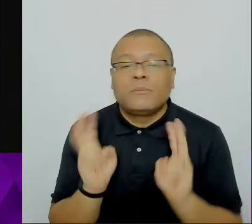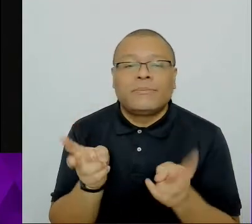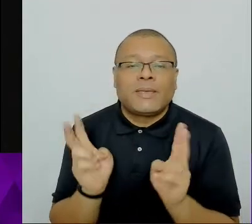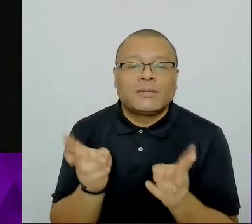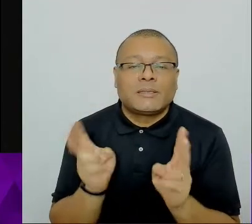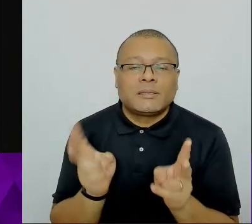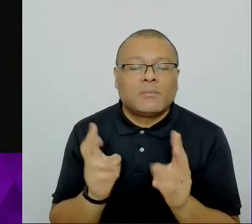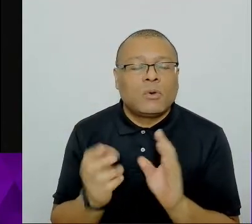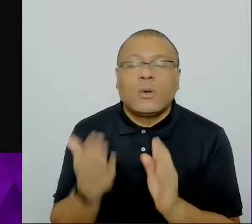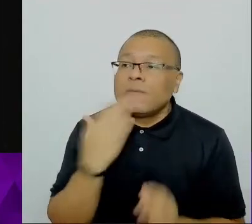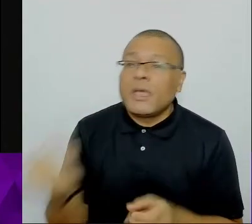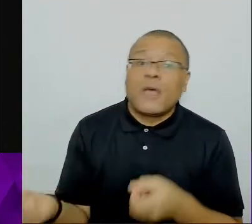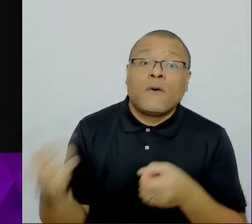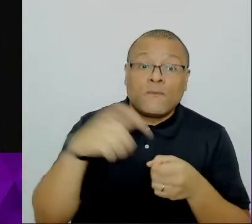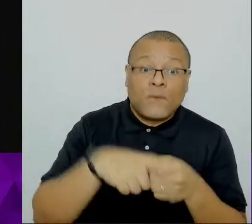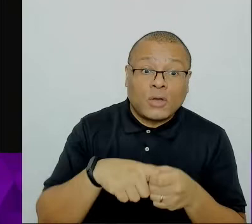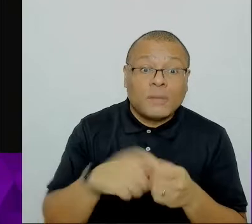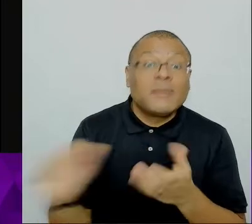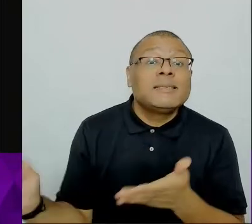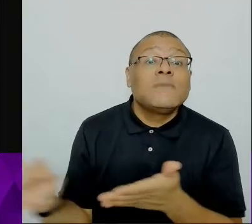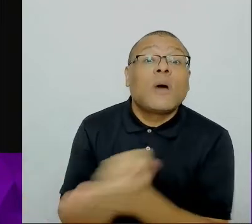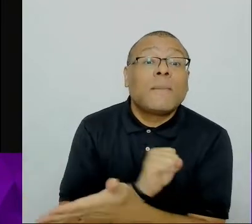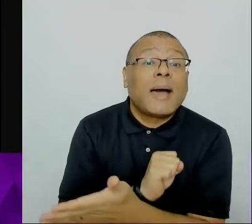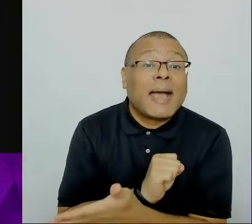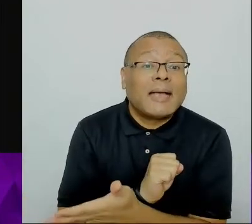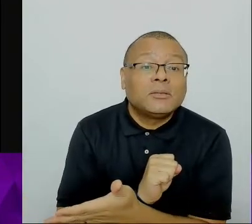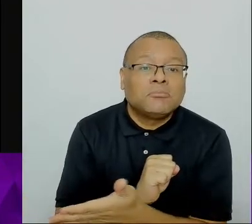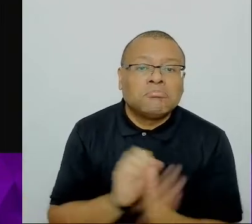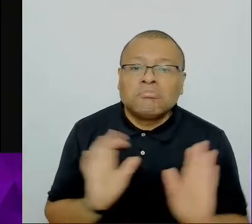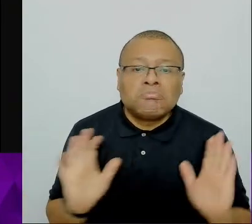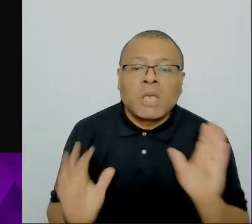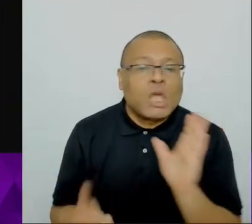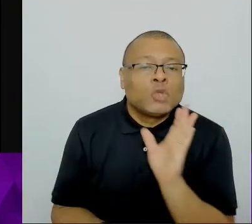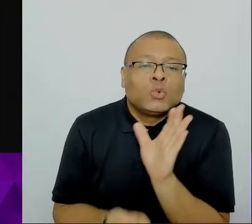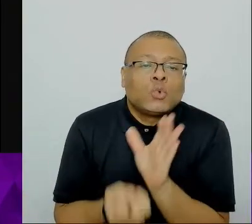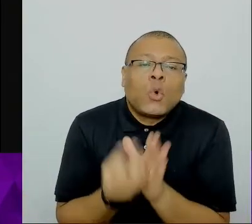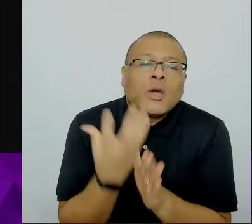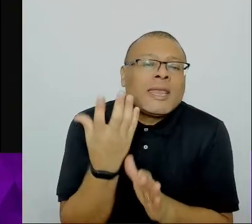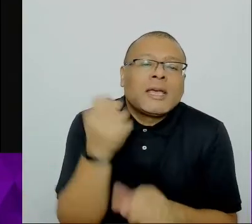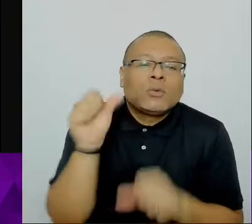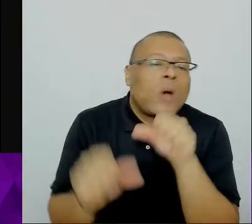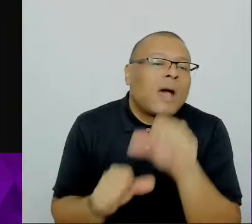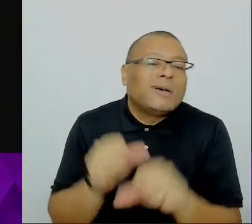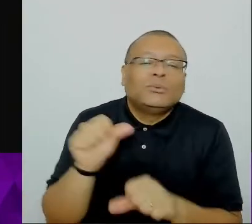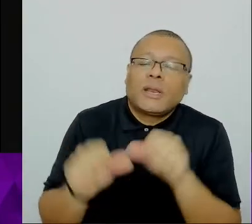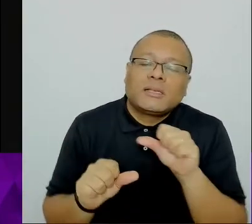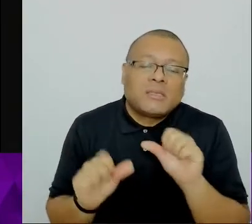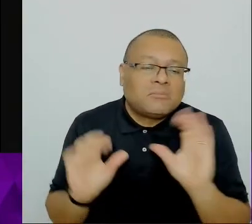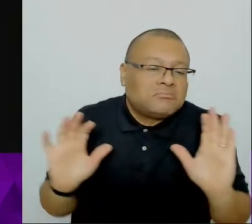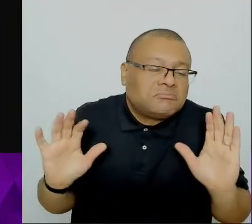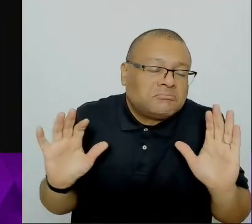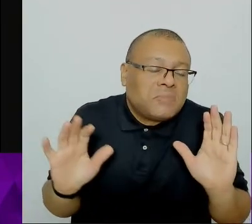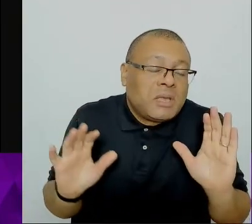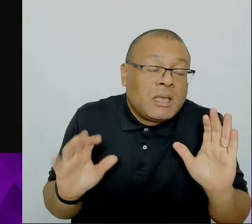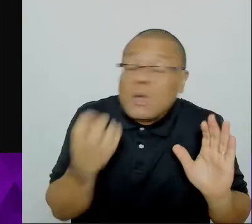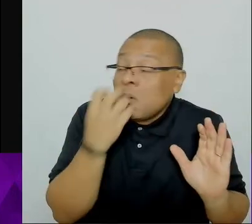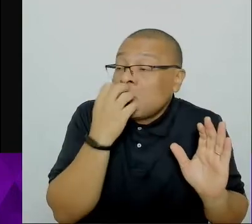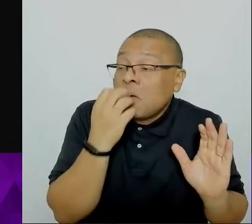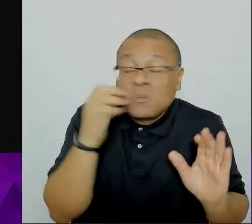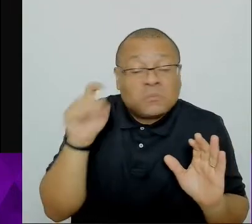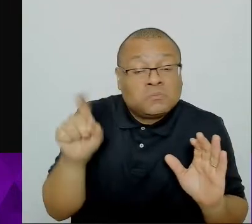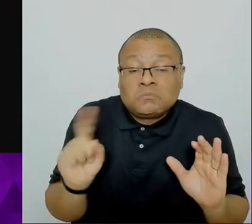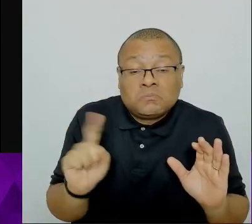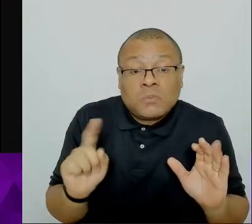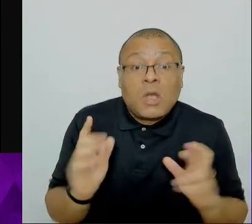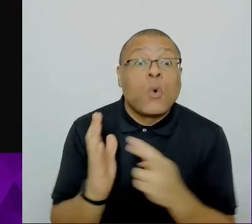N vezes. E se o cão for deletado? Tudo bem, porque eu não estou gerando alteração de estado na minha aplicação, mesmo que o cão não exista. O